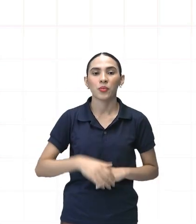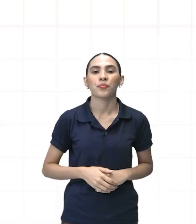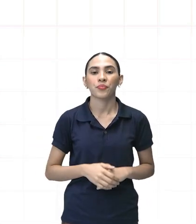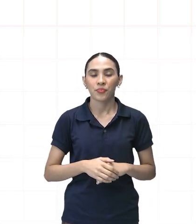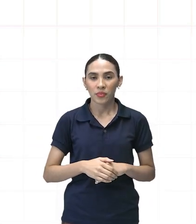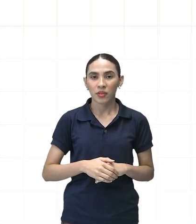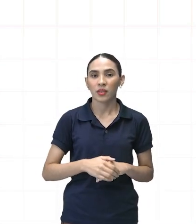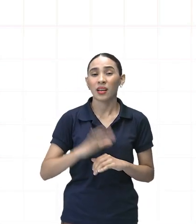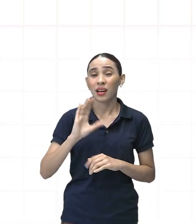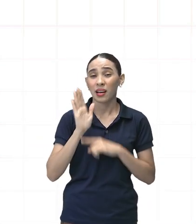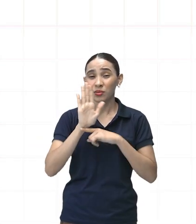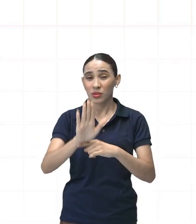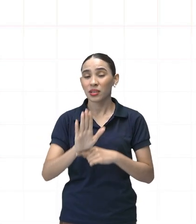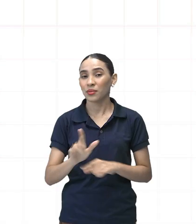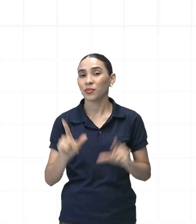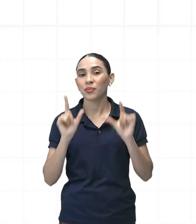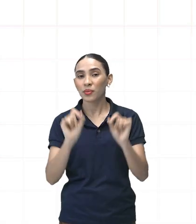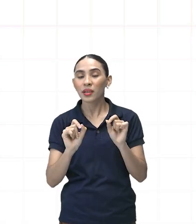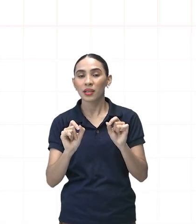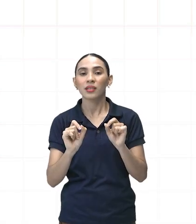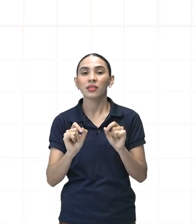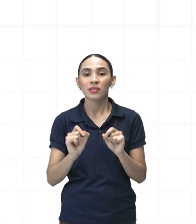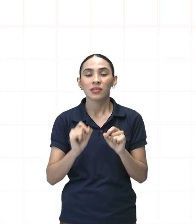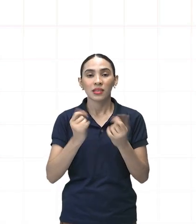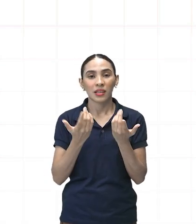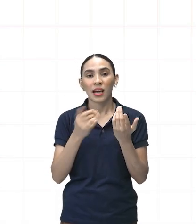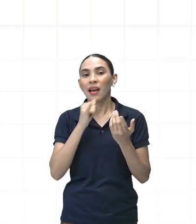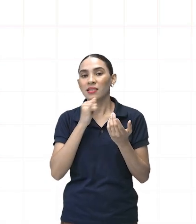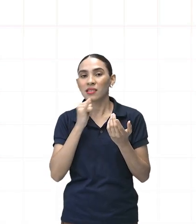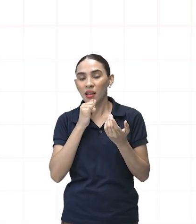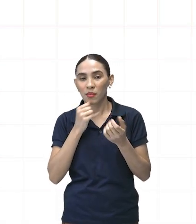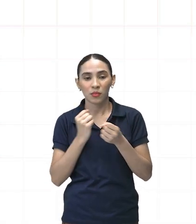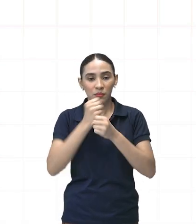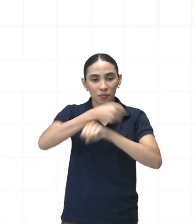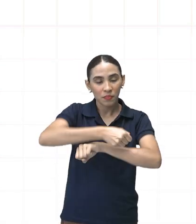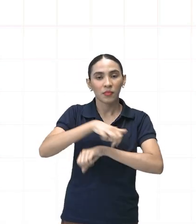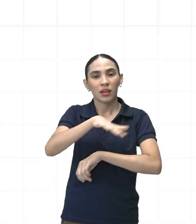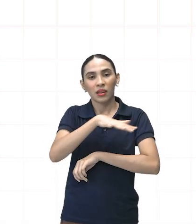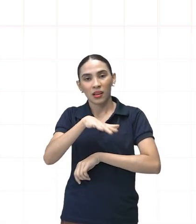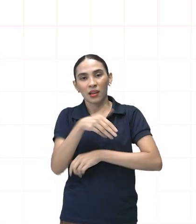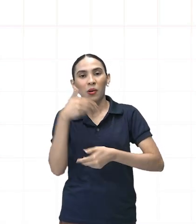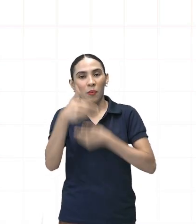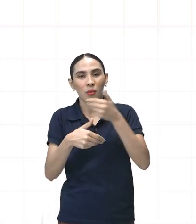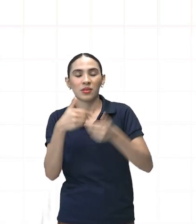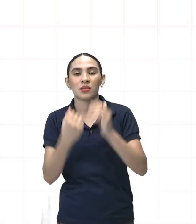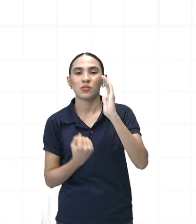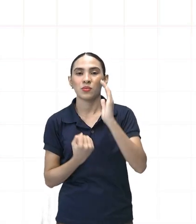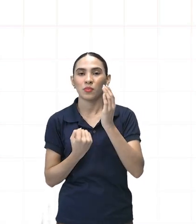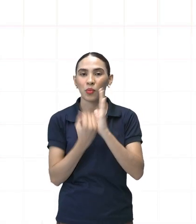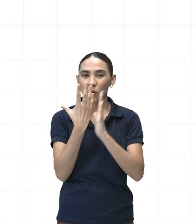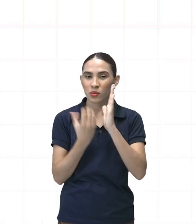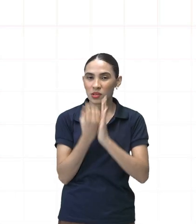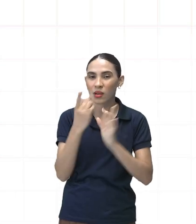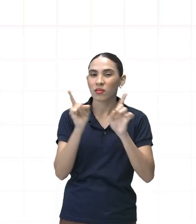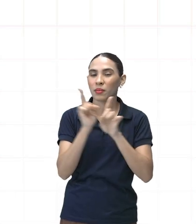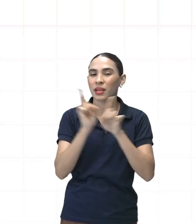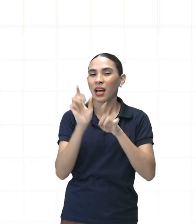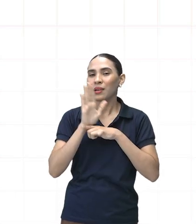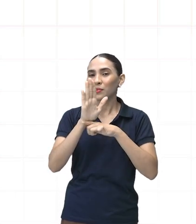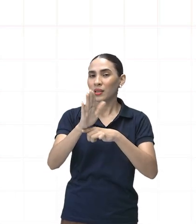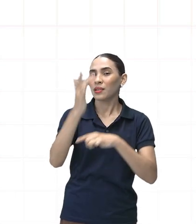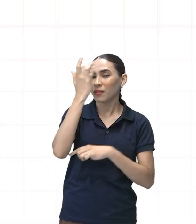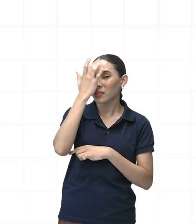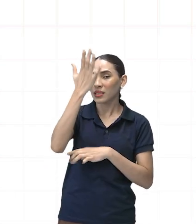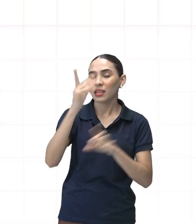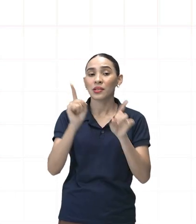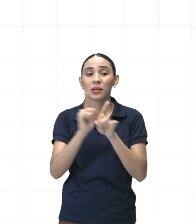E isso acabou ajudando no quê? Na integração ali dos processos de produção, acabou ajudando,